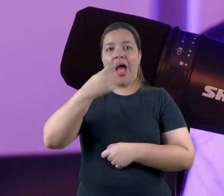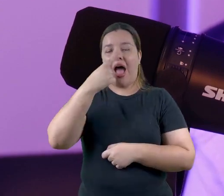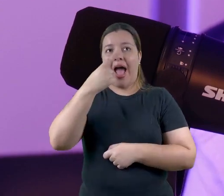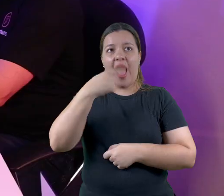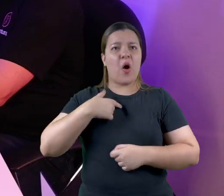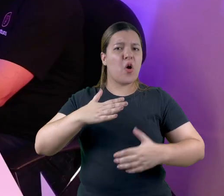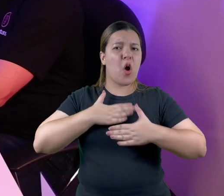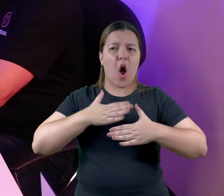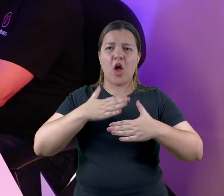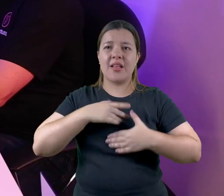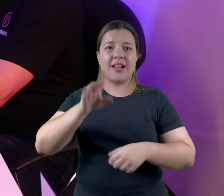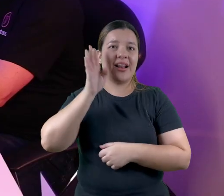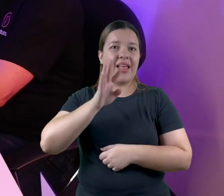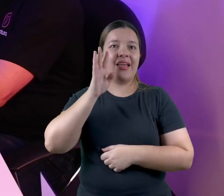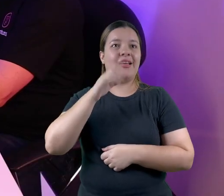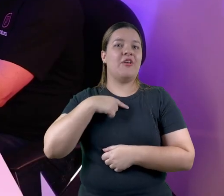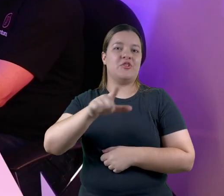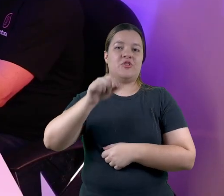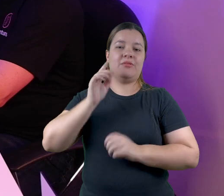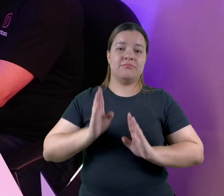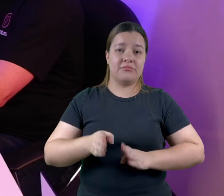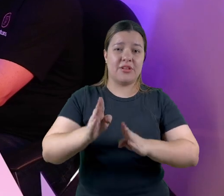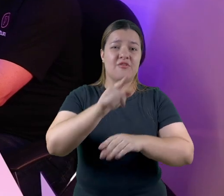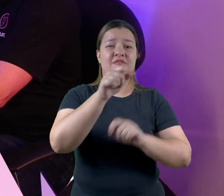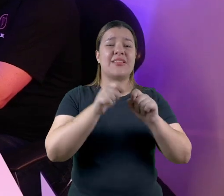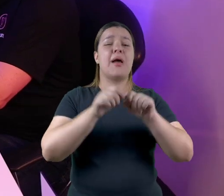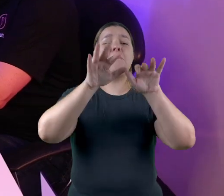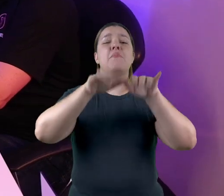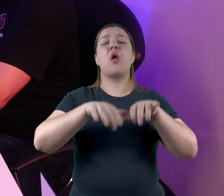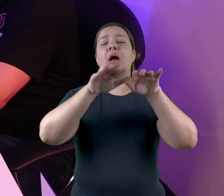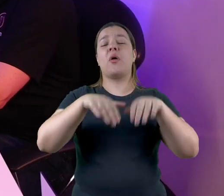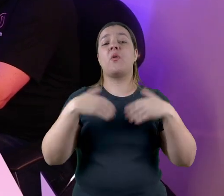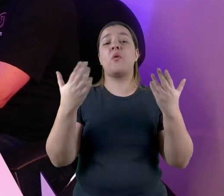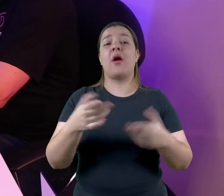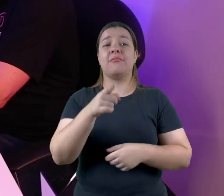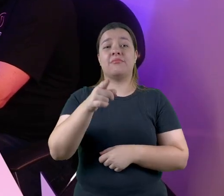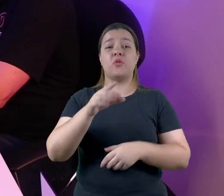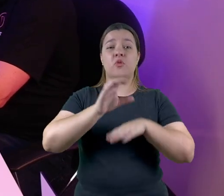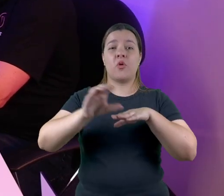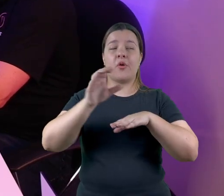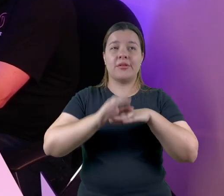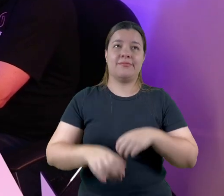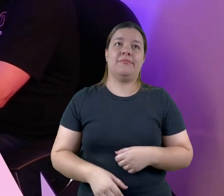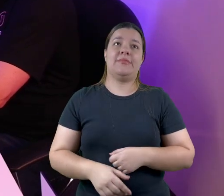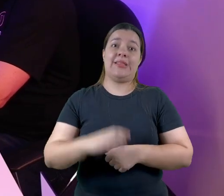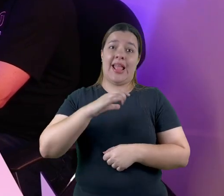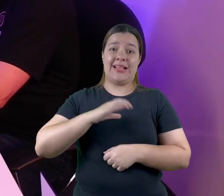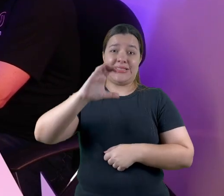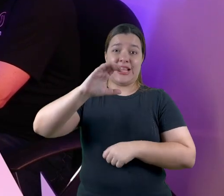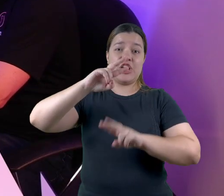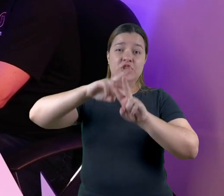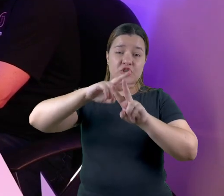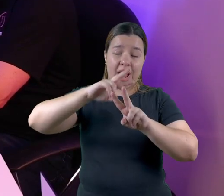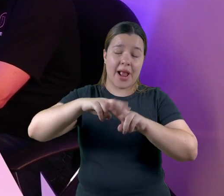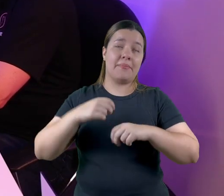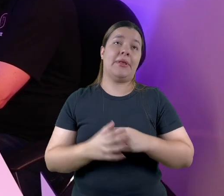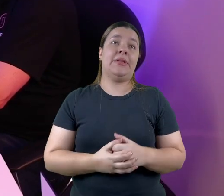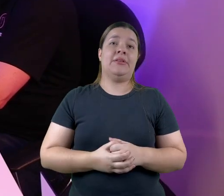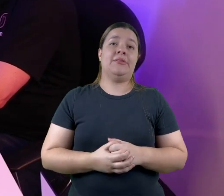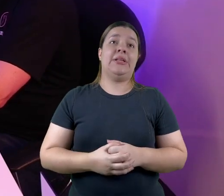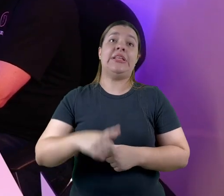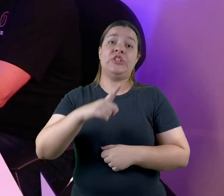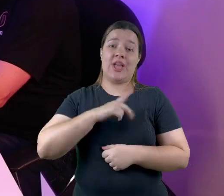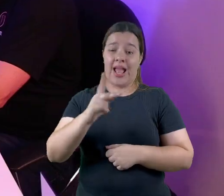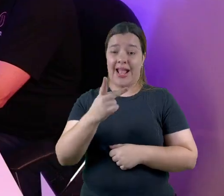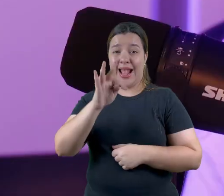me encontrei gostei e fui seguindo você programava em quê na época no no técnico Nossa era em C